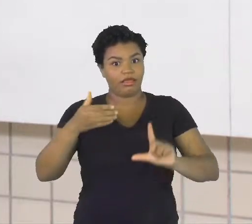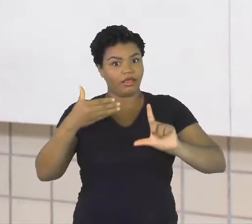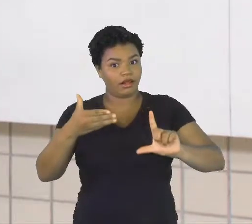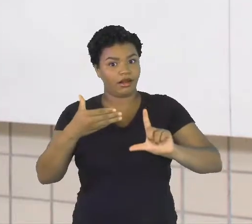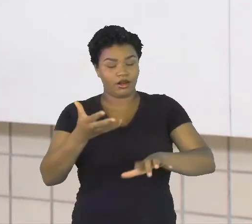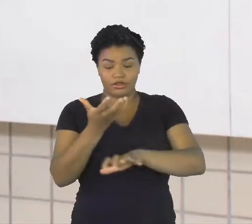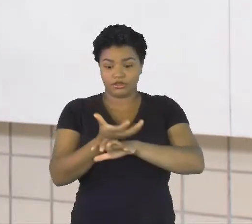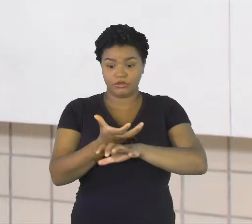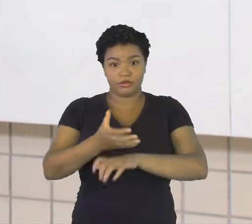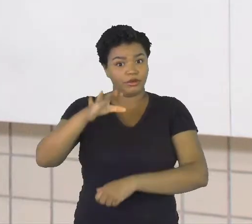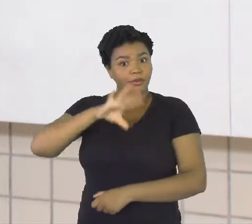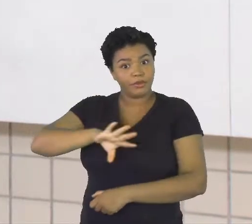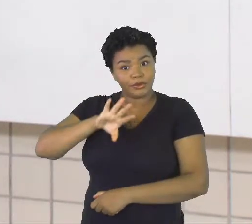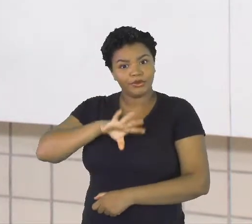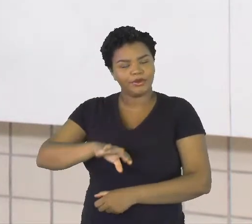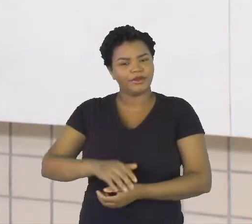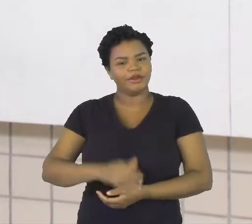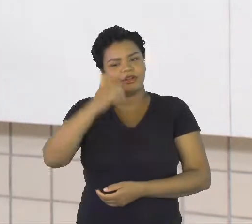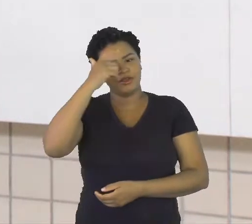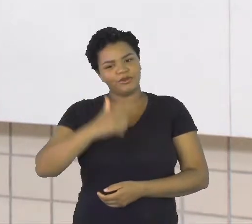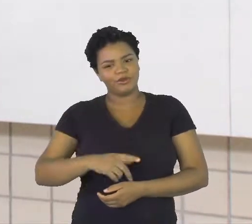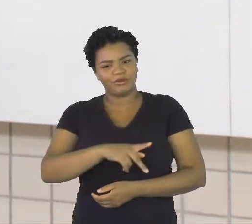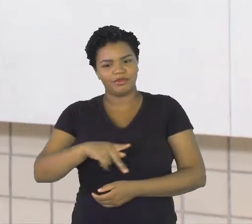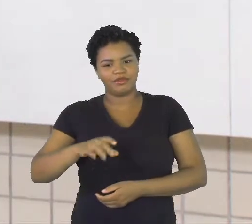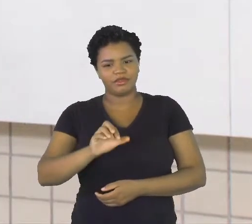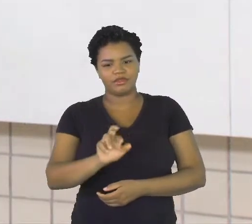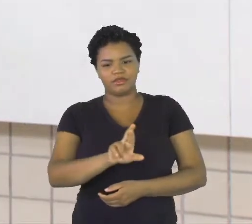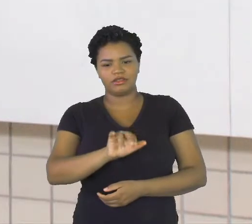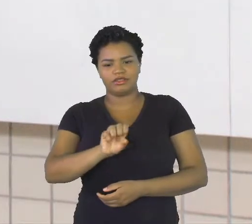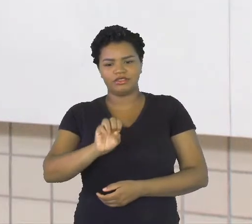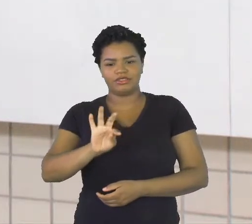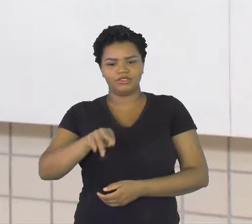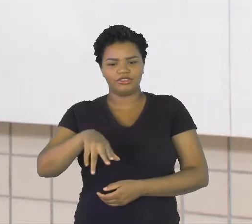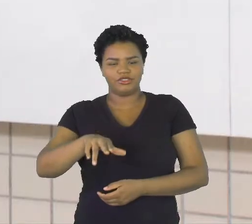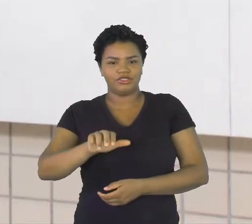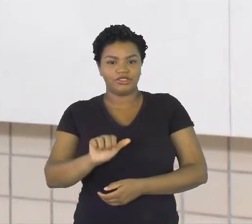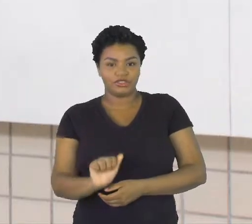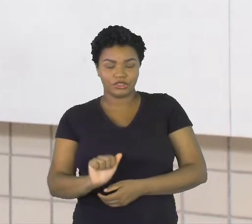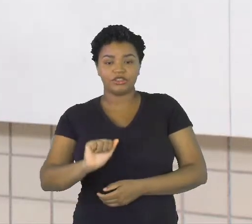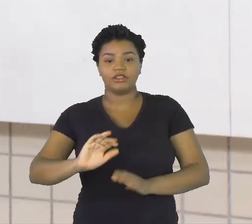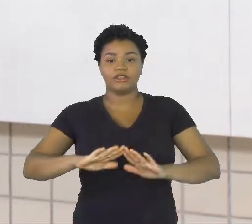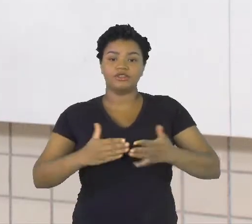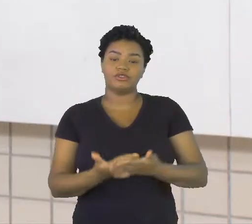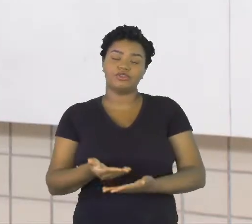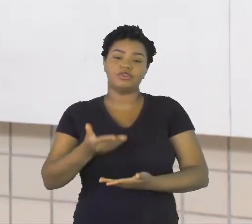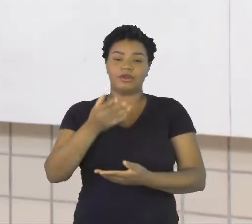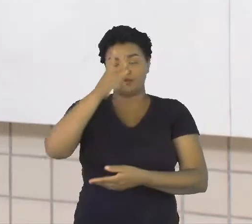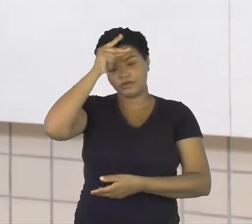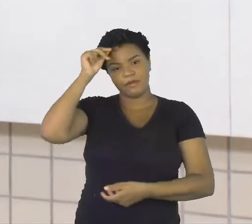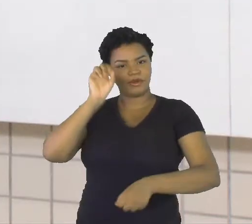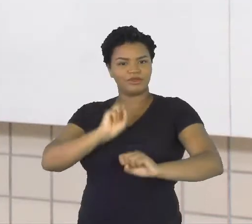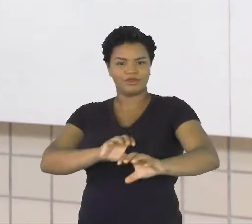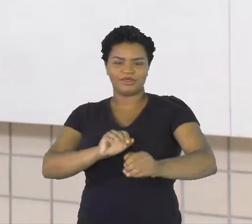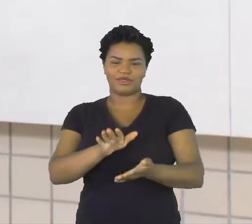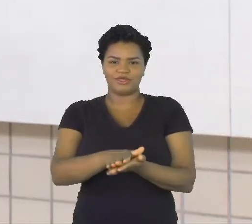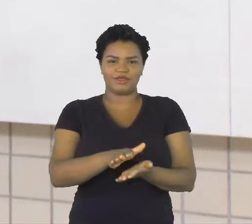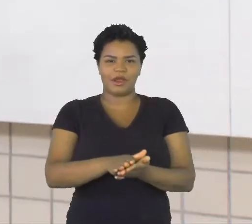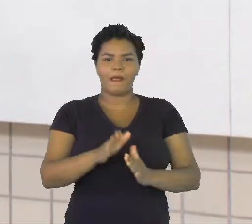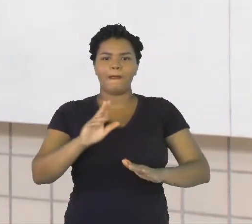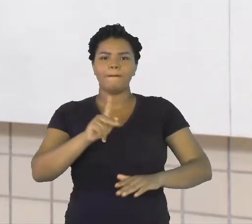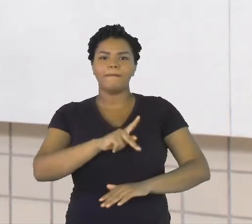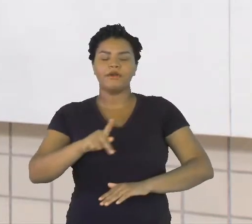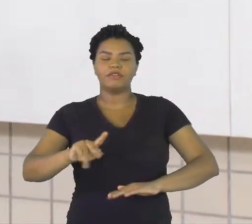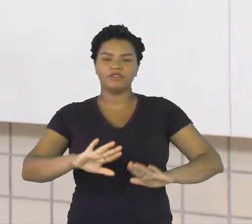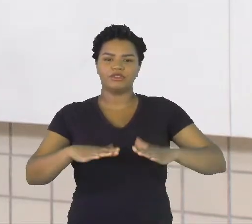língua portuguesa. Sou a professora Cristina Rodrigues, da Rede Municipal de Ensino de Palmas e professora na Escola